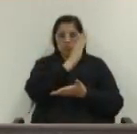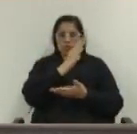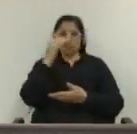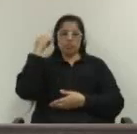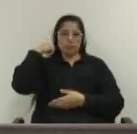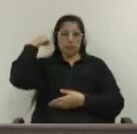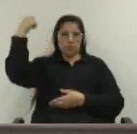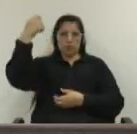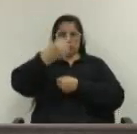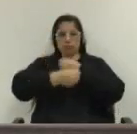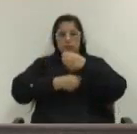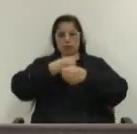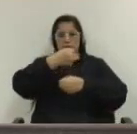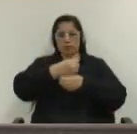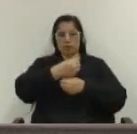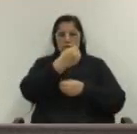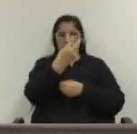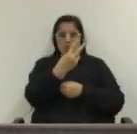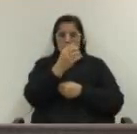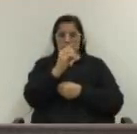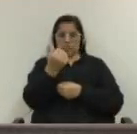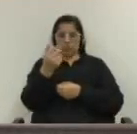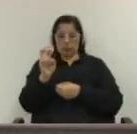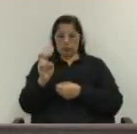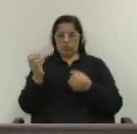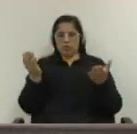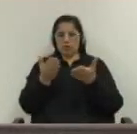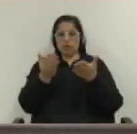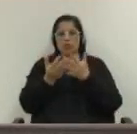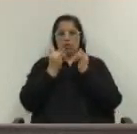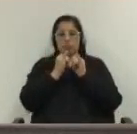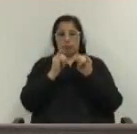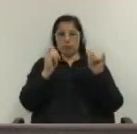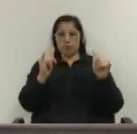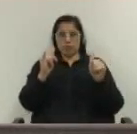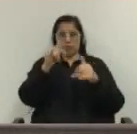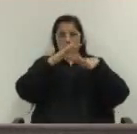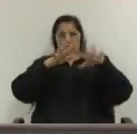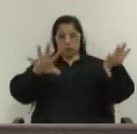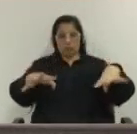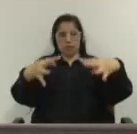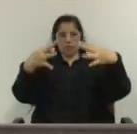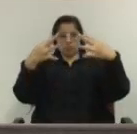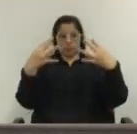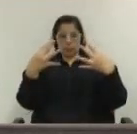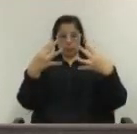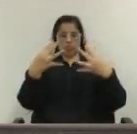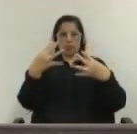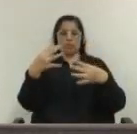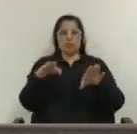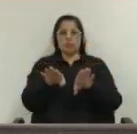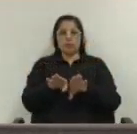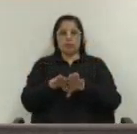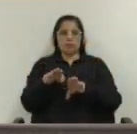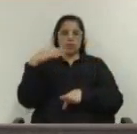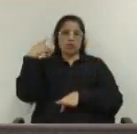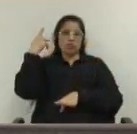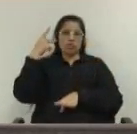22/4/2015. Esta presidência anuncia aos vereadores e ao público presente que serão enviados ofícios